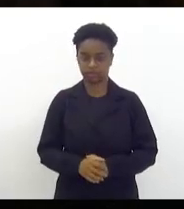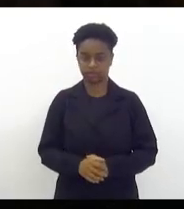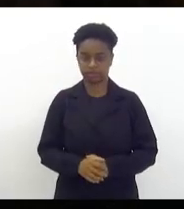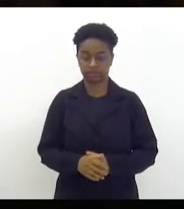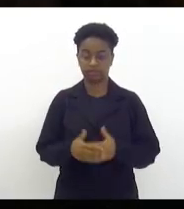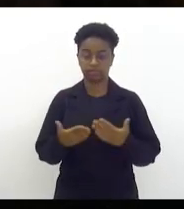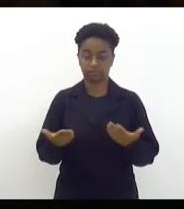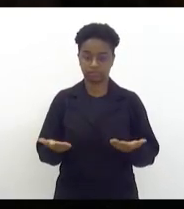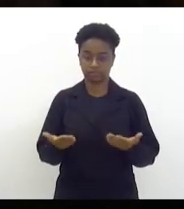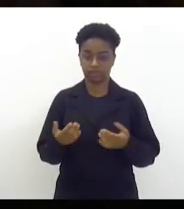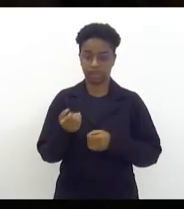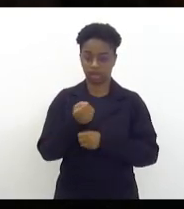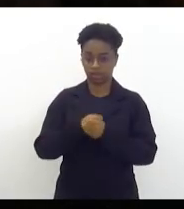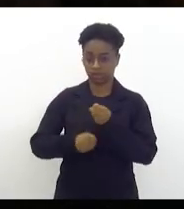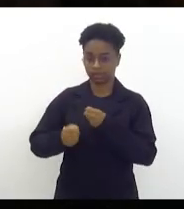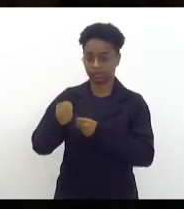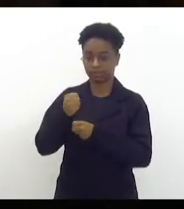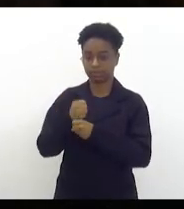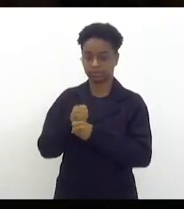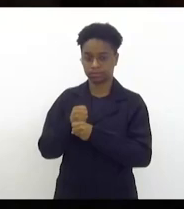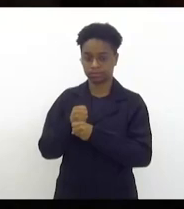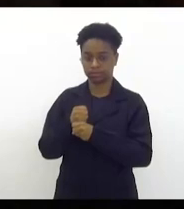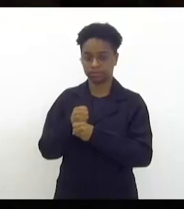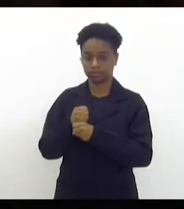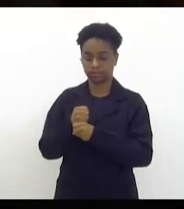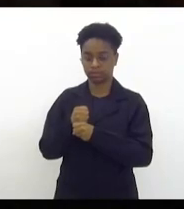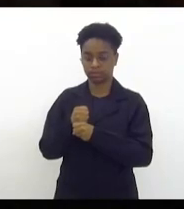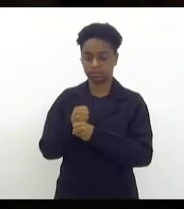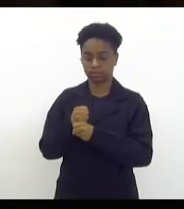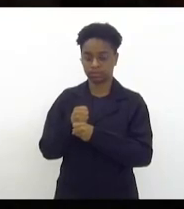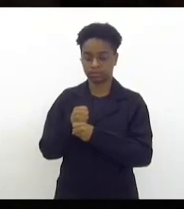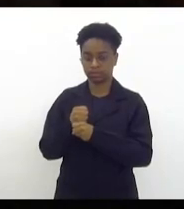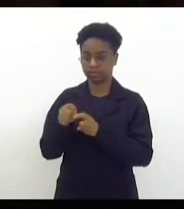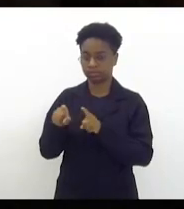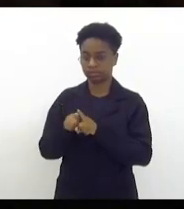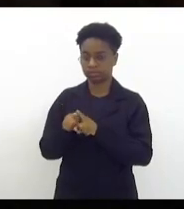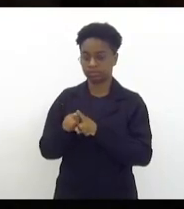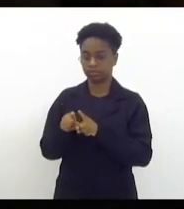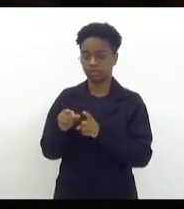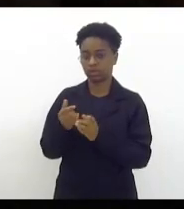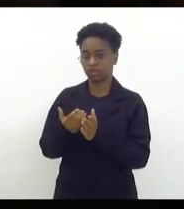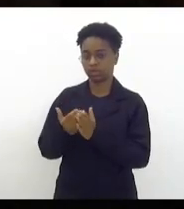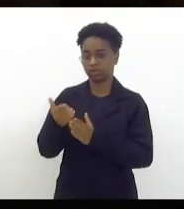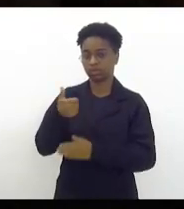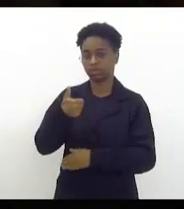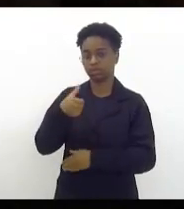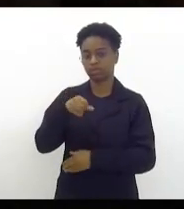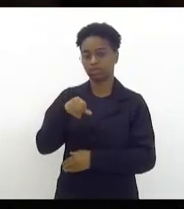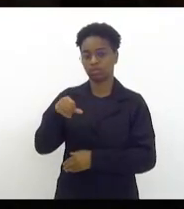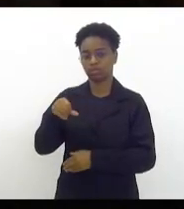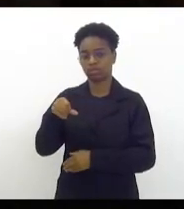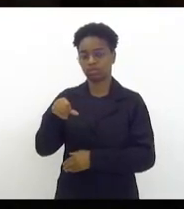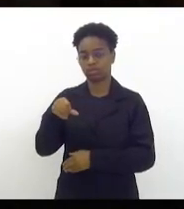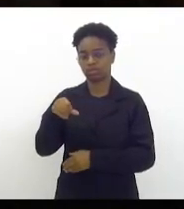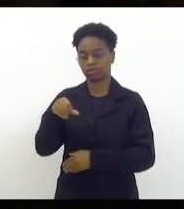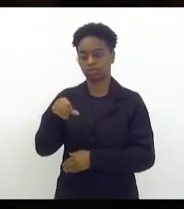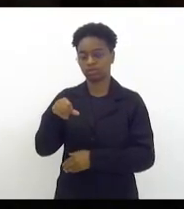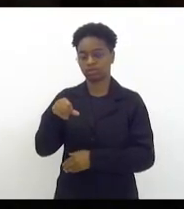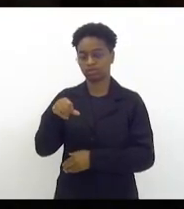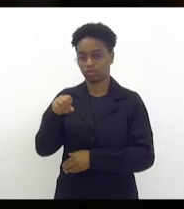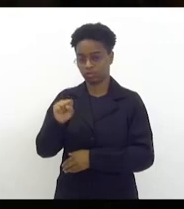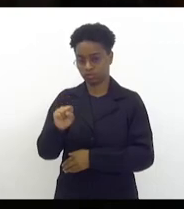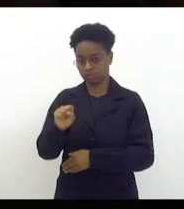No ano passado, e desde 98,